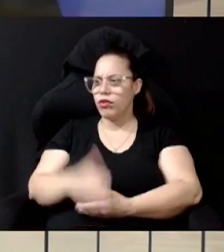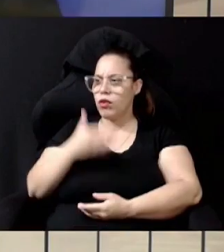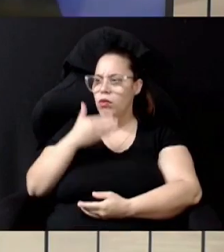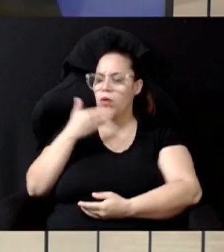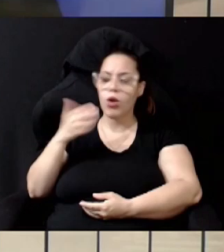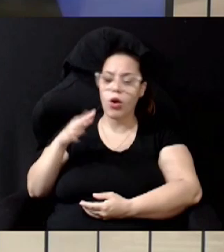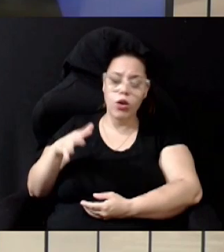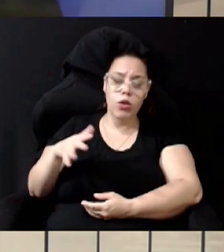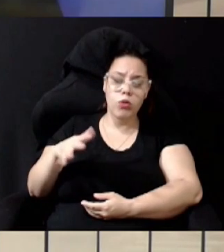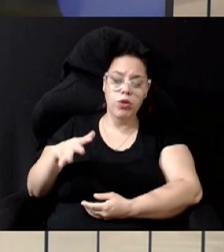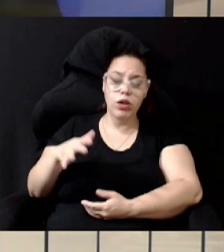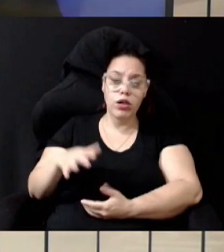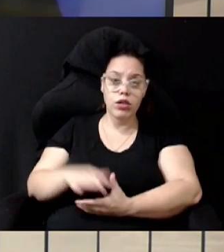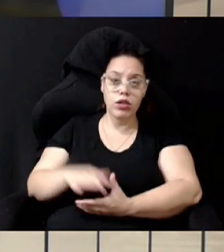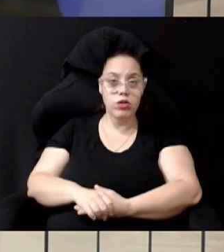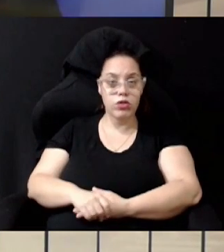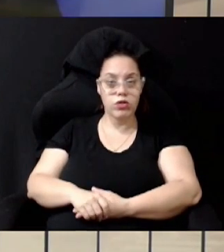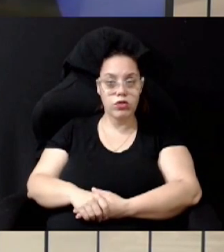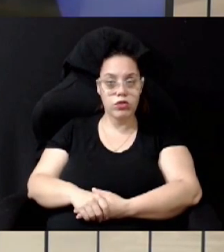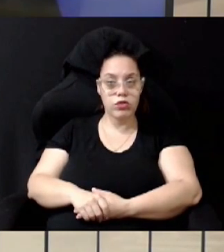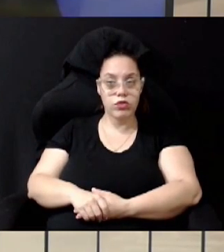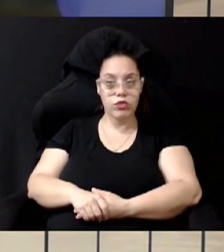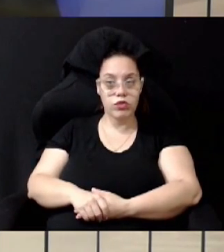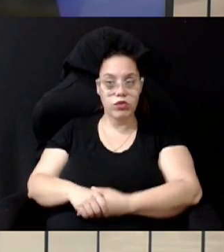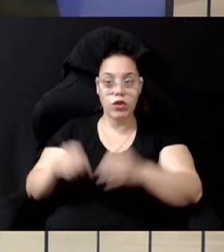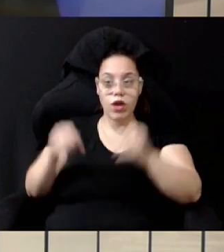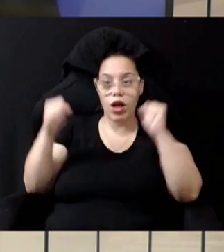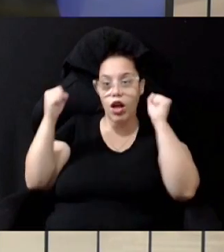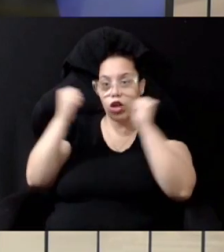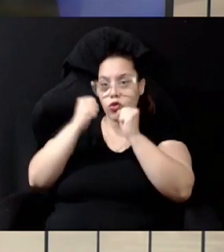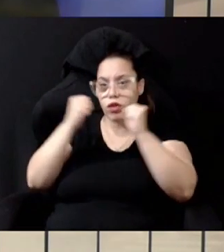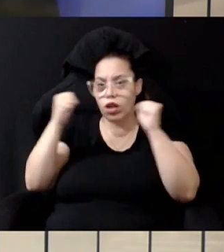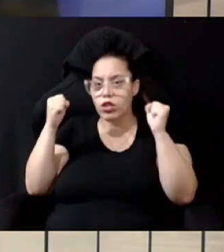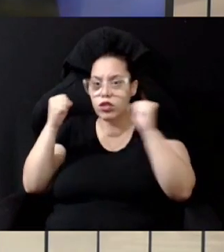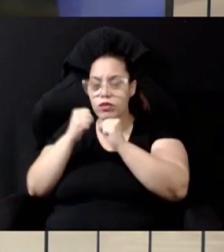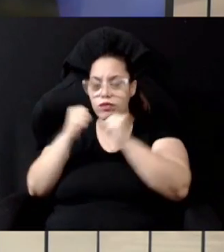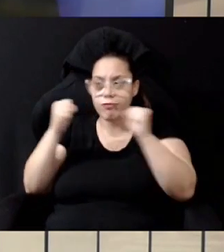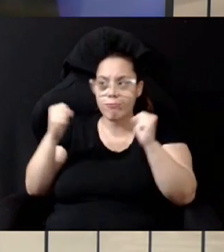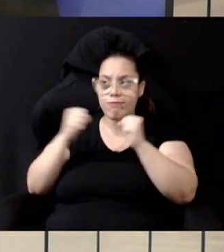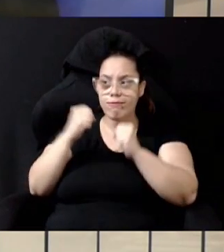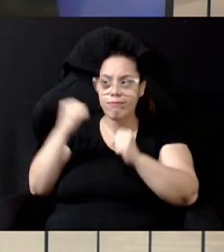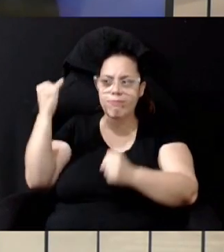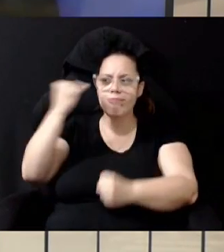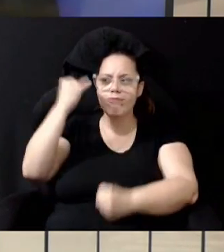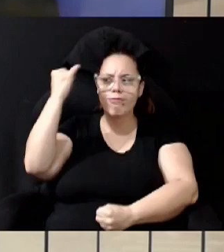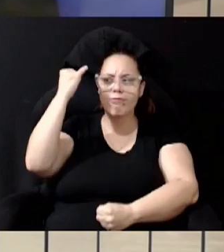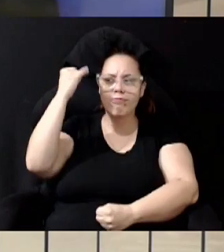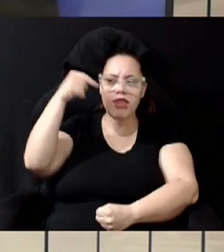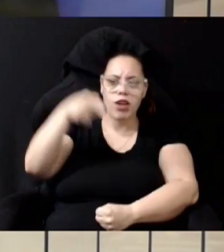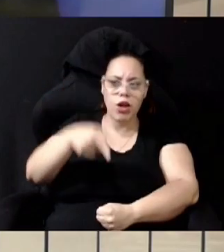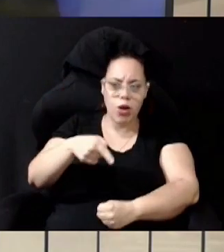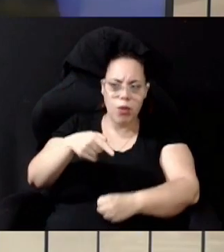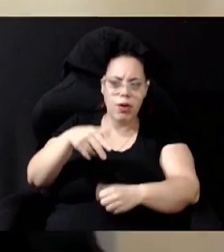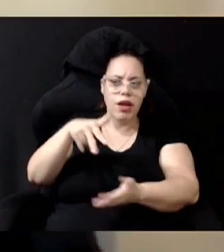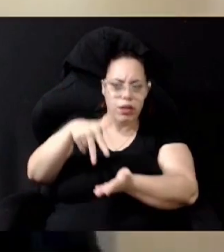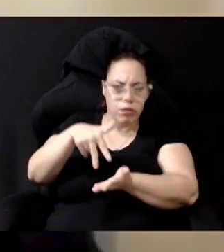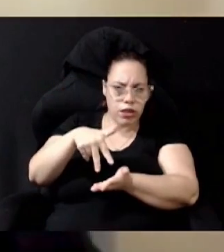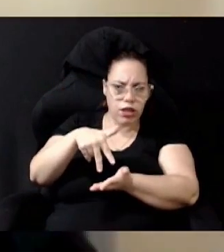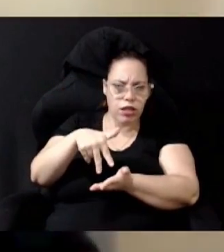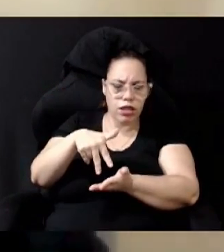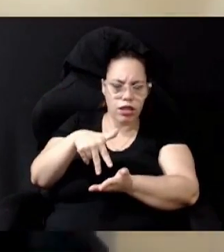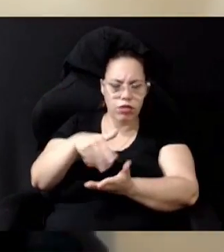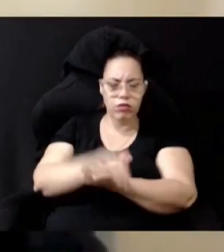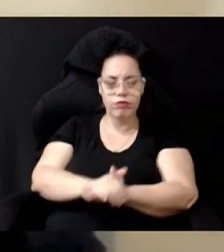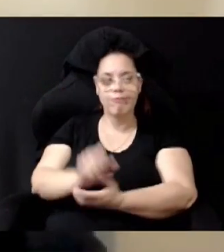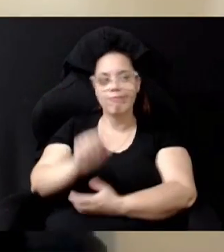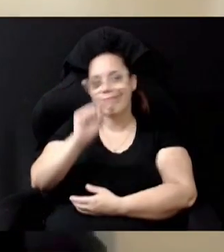Com relação às atividades físicas, elas são importantes para esses pacientes? São